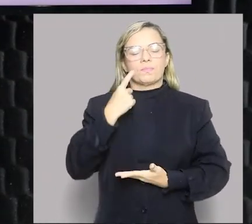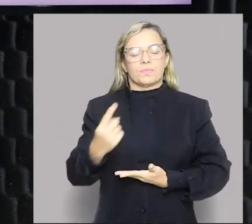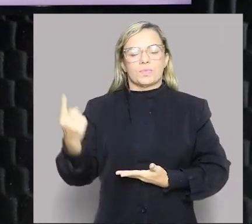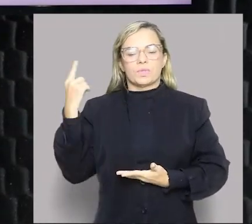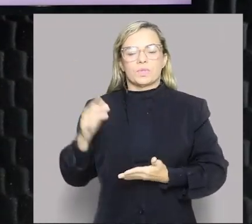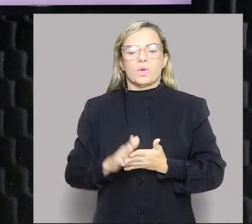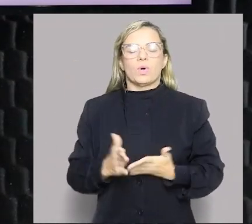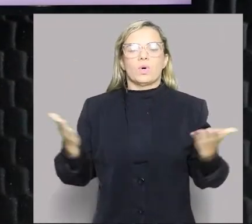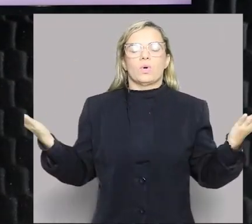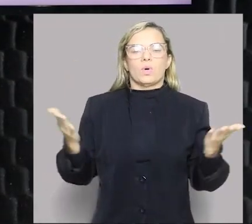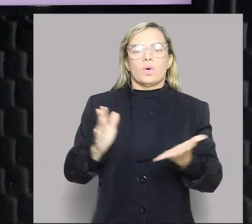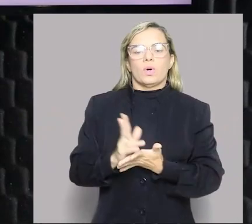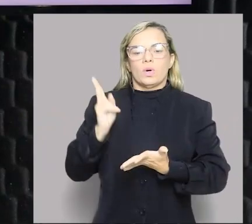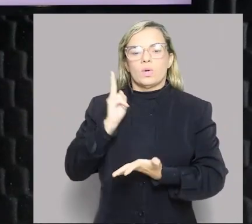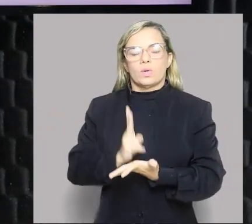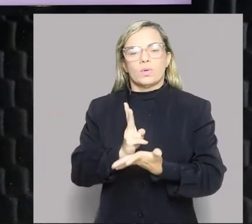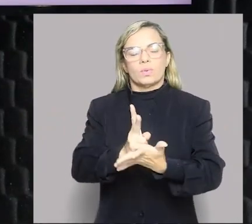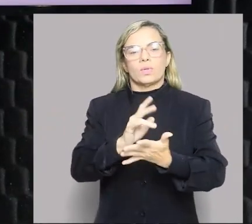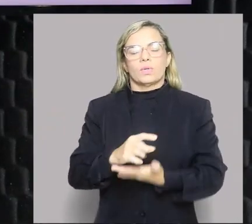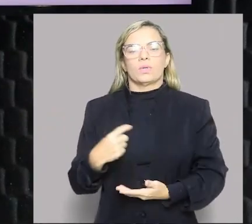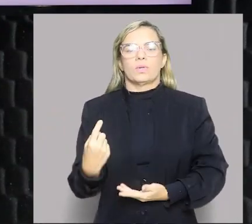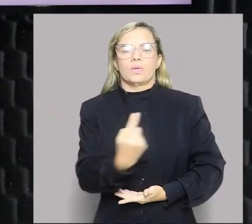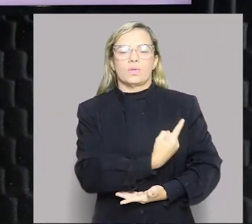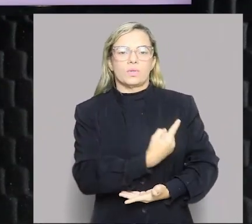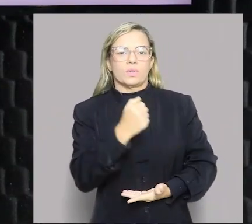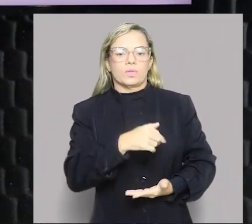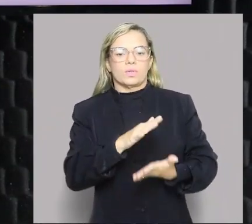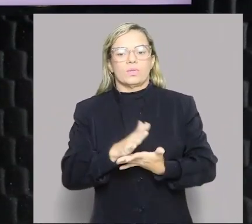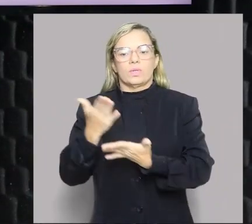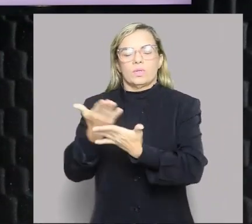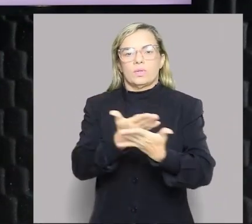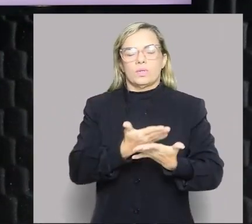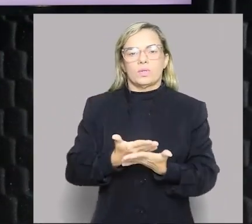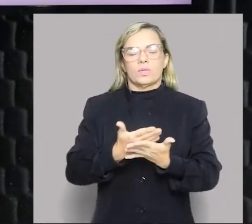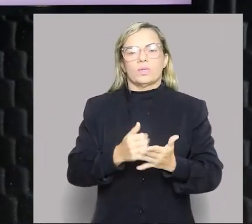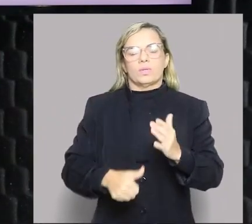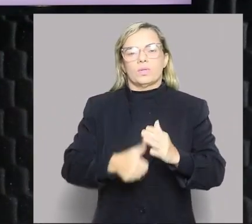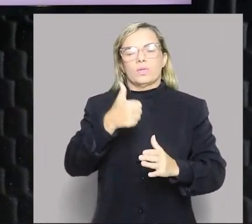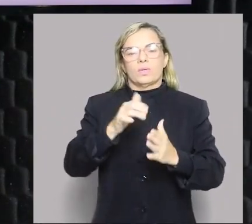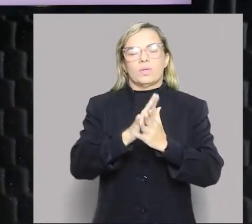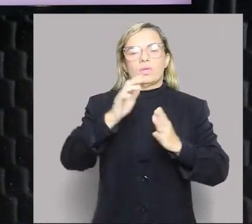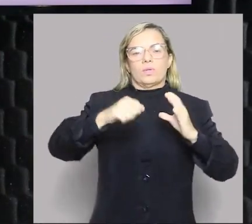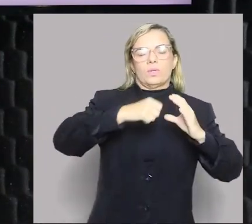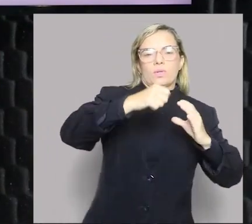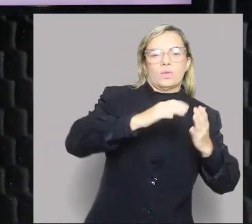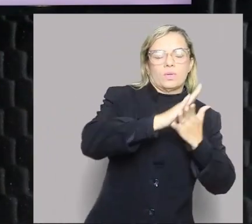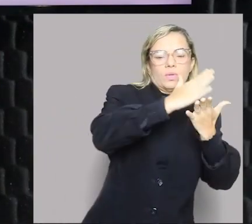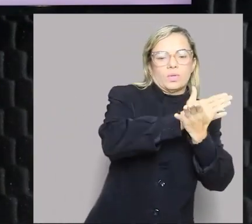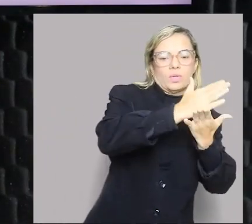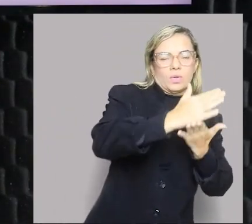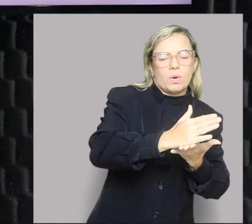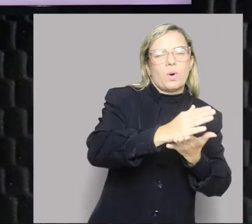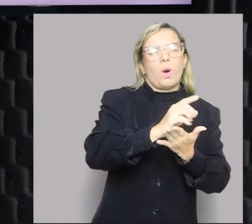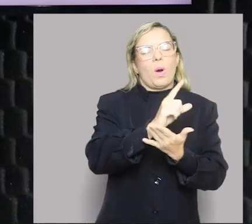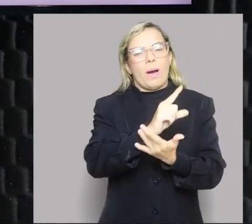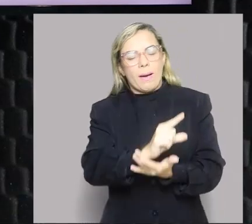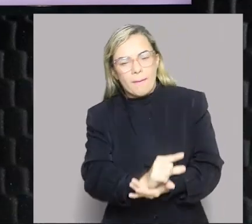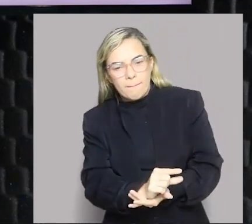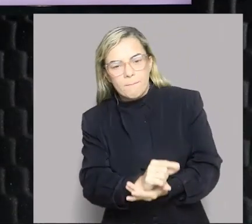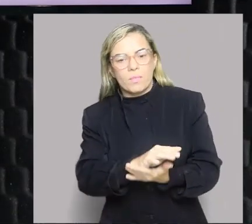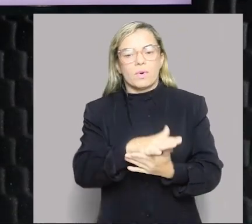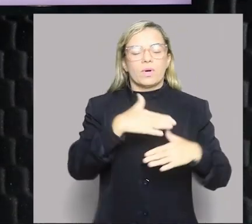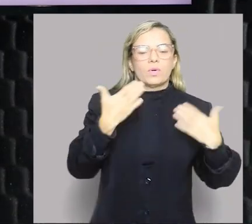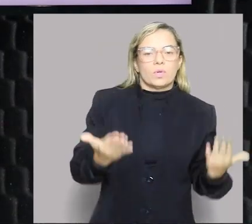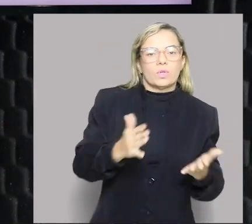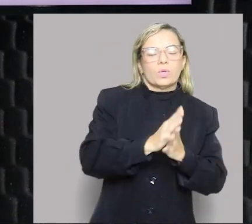vamos dar continuidade para o que nós estamos trabalhando desde o primeiro vídeo. O primeiro vídeo nós conversamos um pouco sobre a